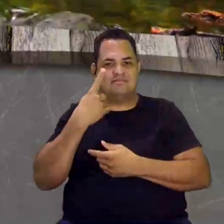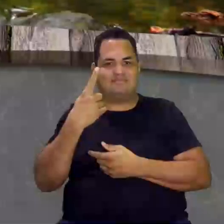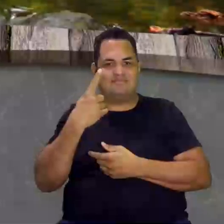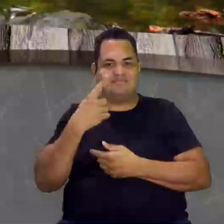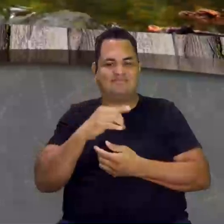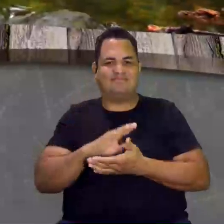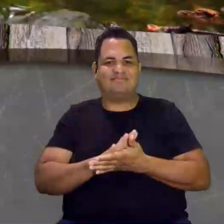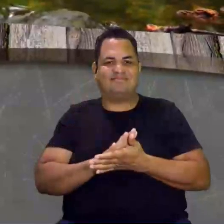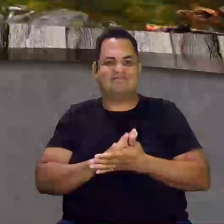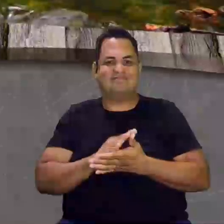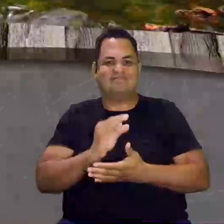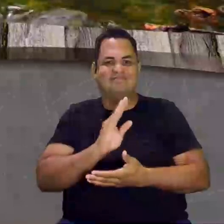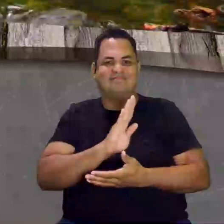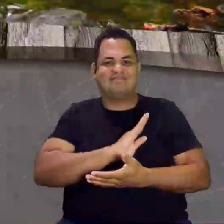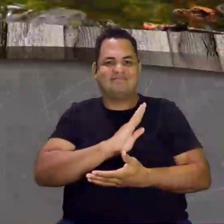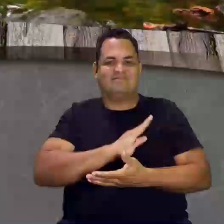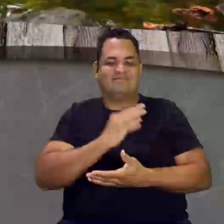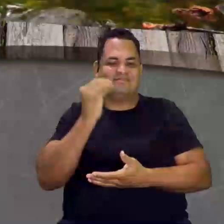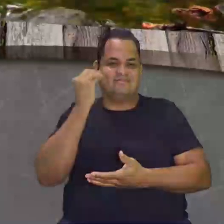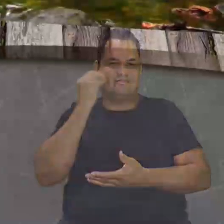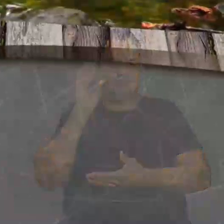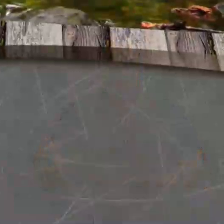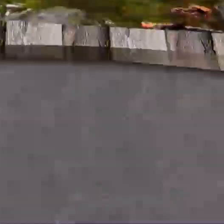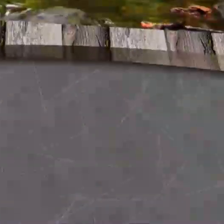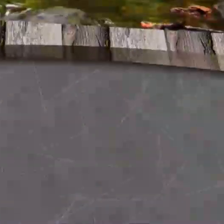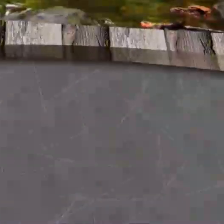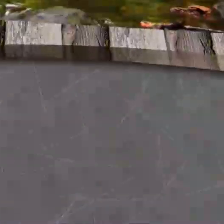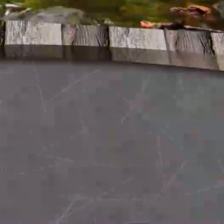Um beijinho no coração. Tchau, tchau.